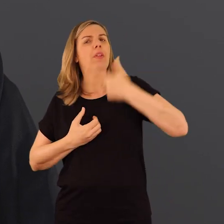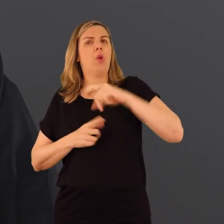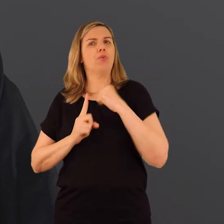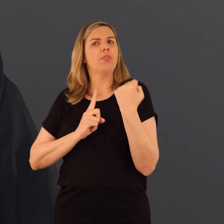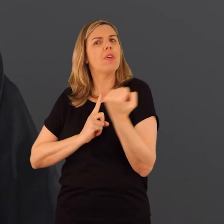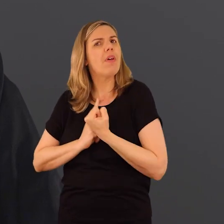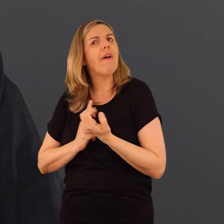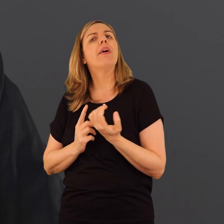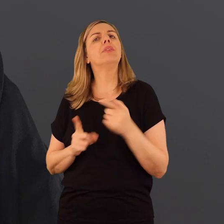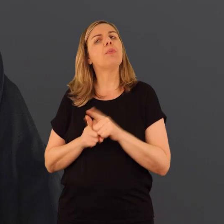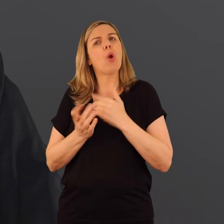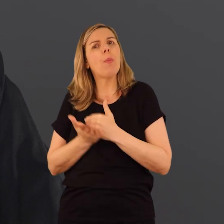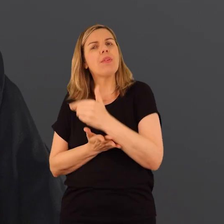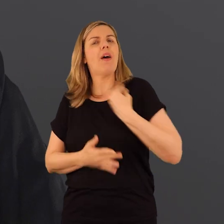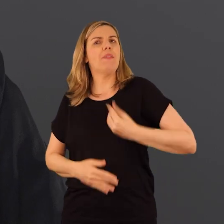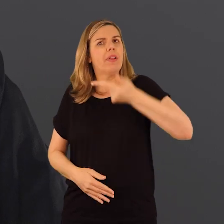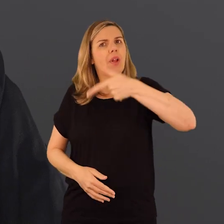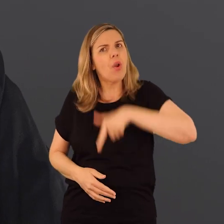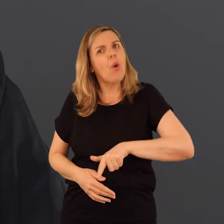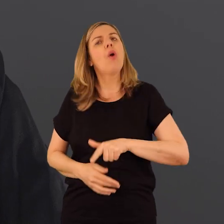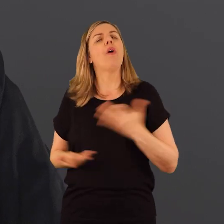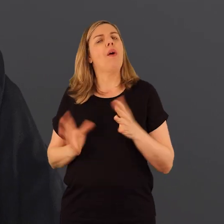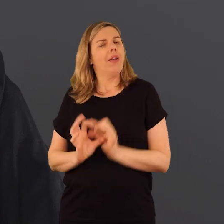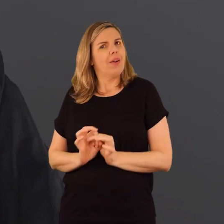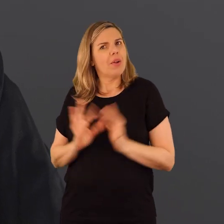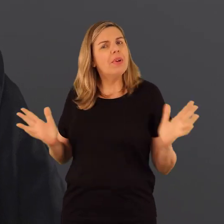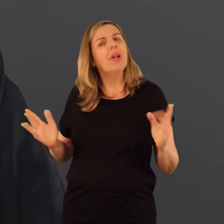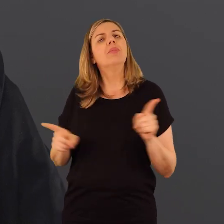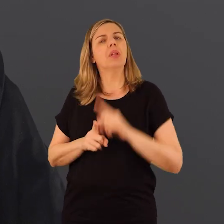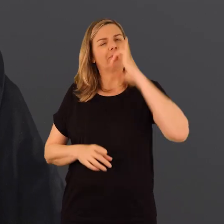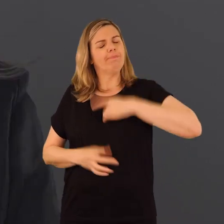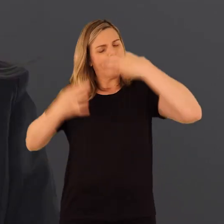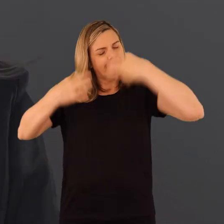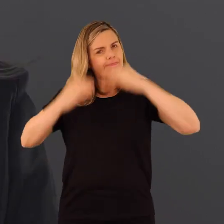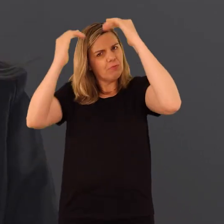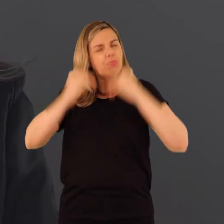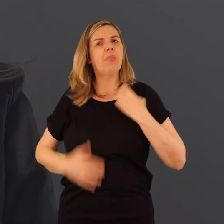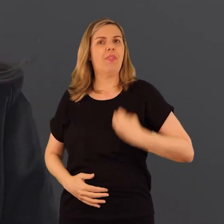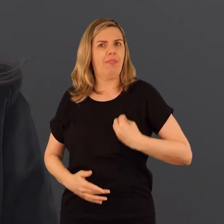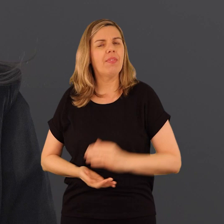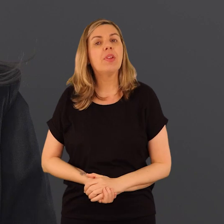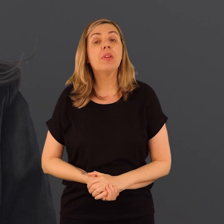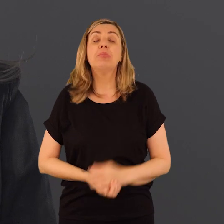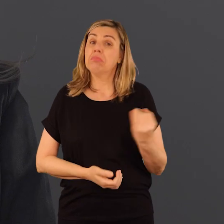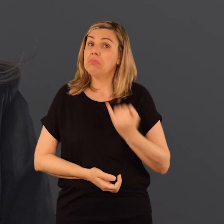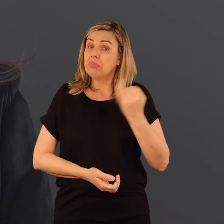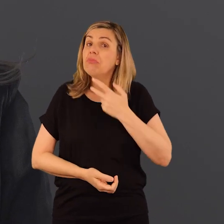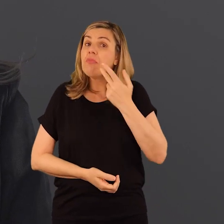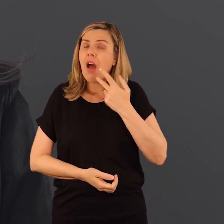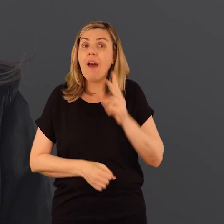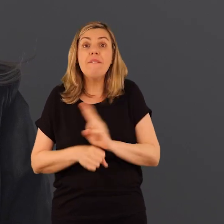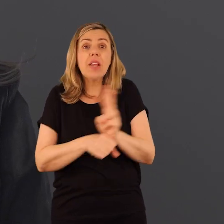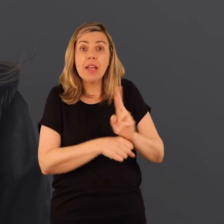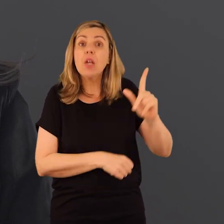na sociedade e recomeçar a sua vida agora com liberdade e dignidade. É importante dizer que as